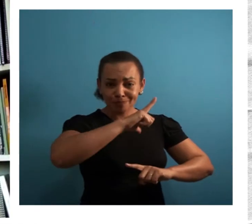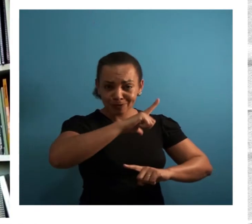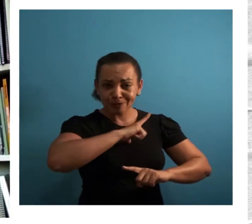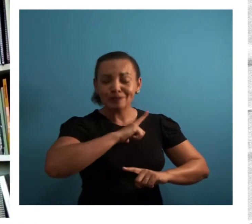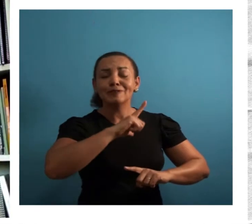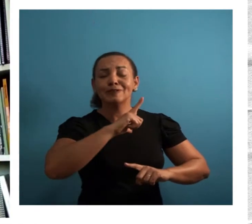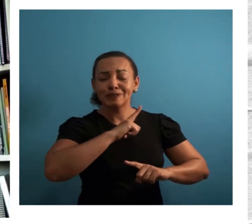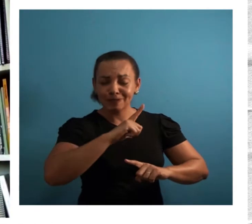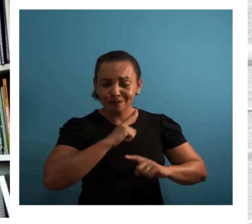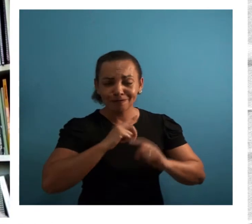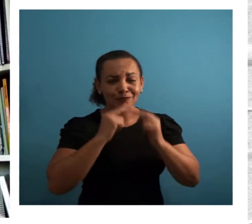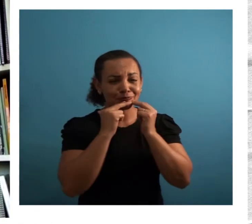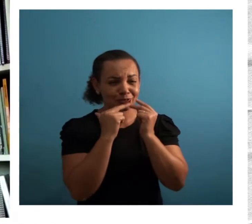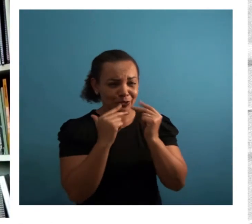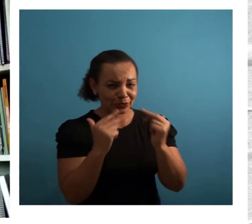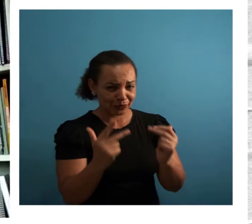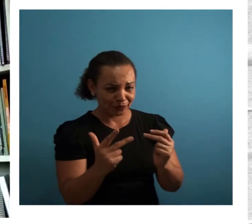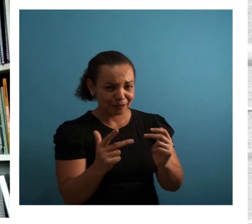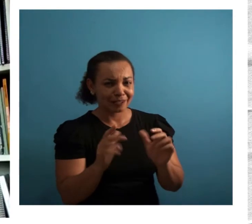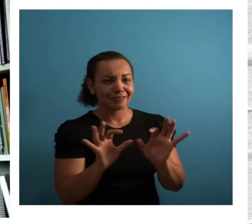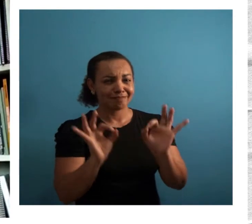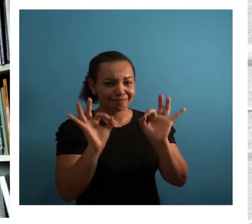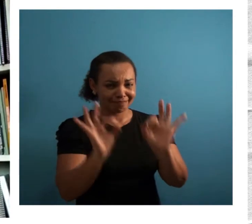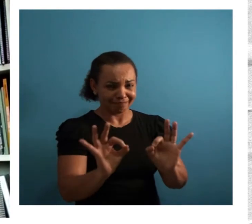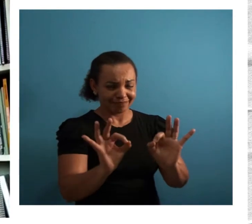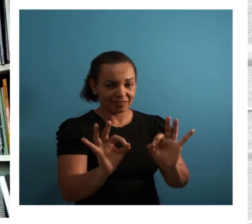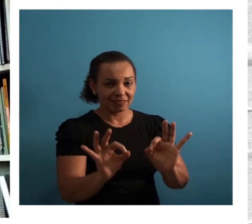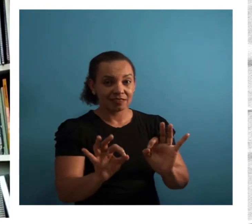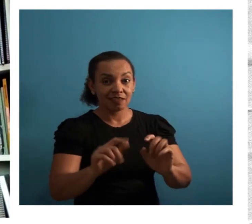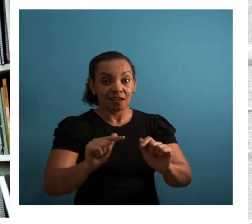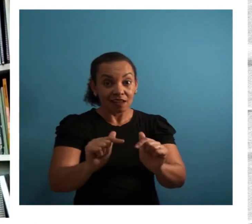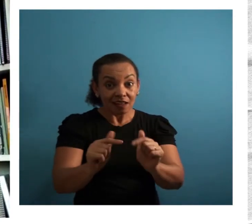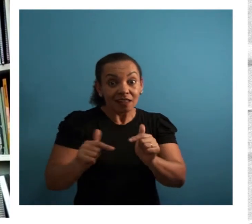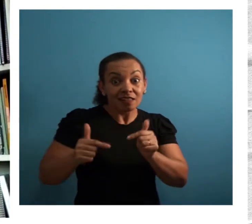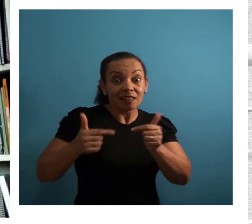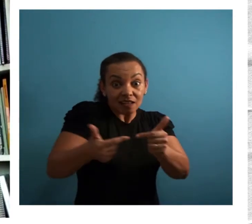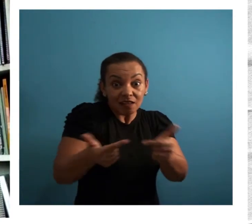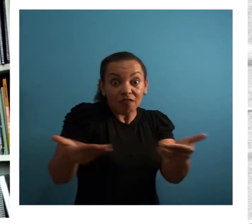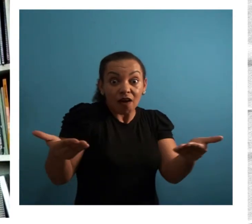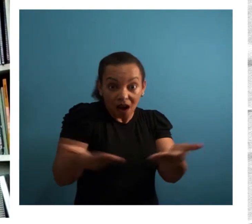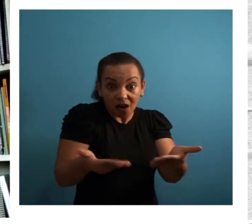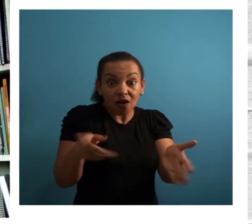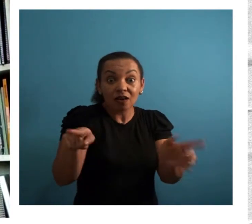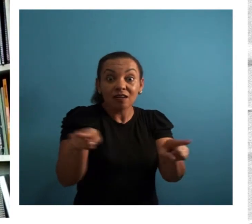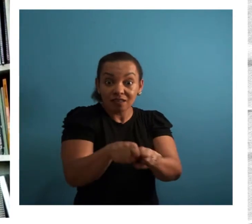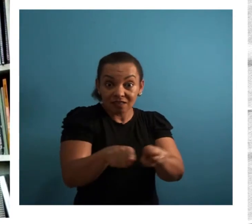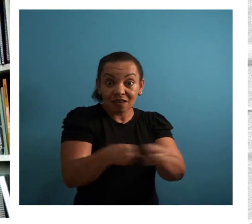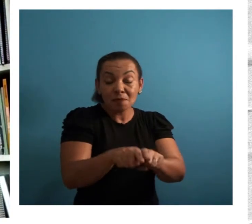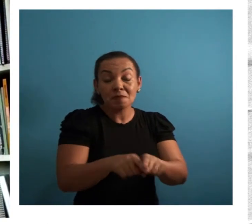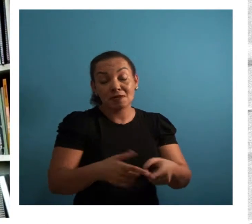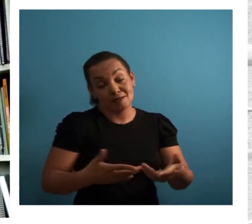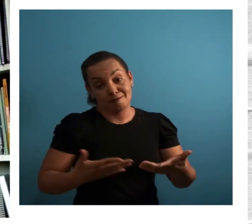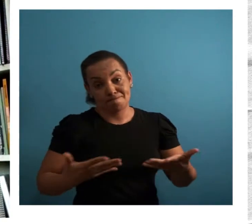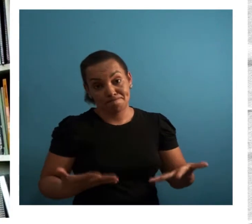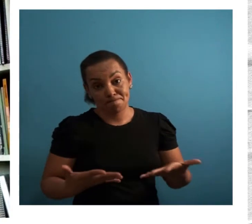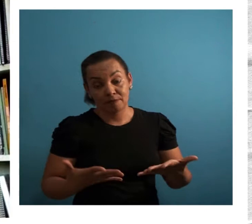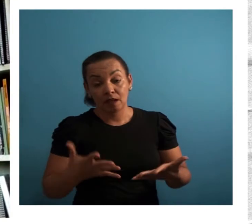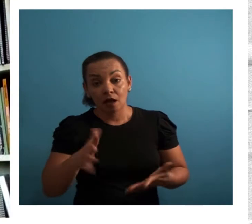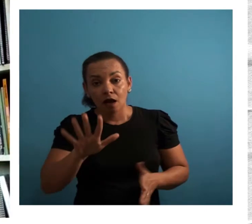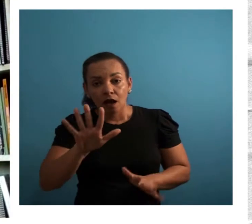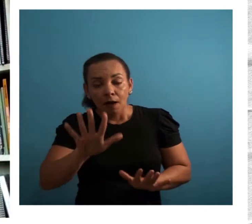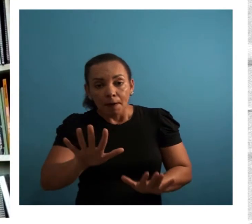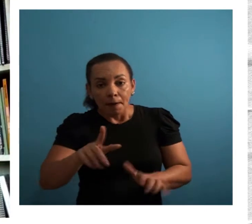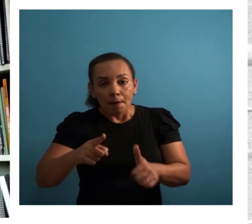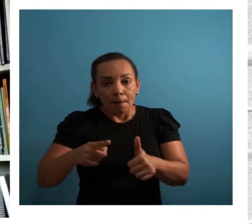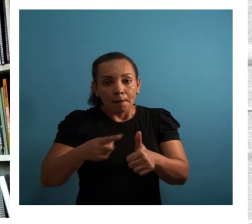estabelecer e que colocamos também aqui como desafios o tempo presente ou seja e em